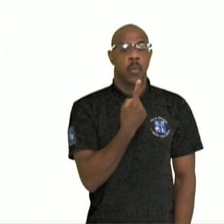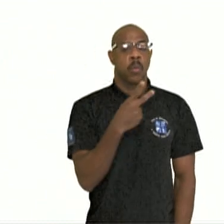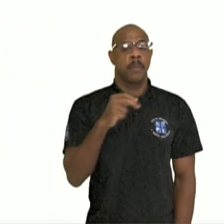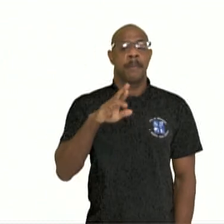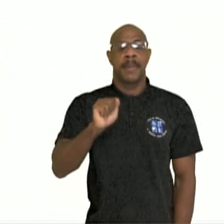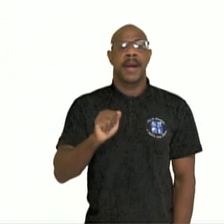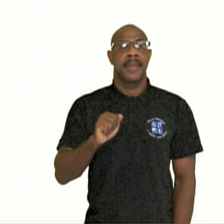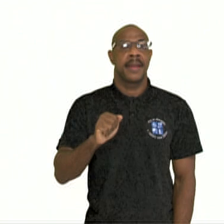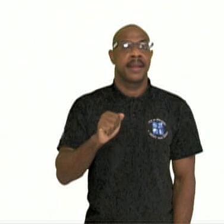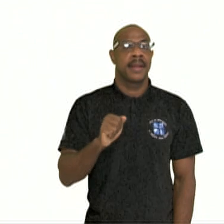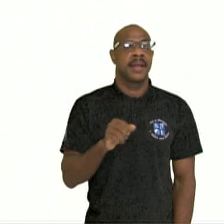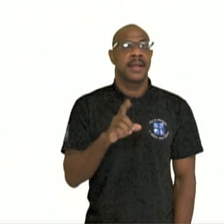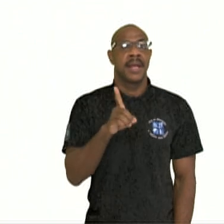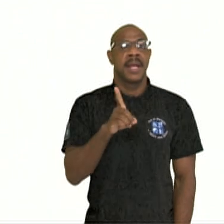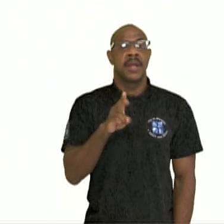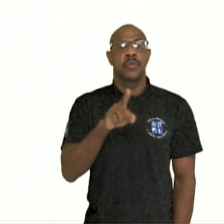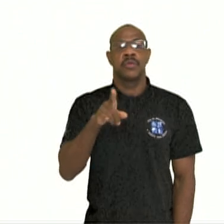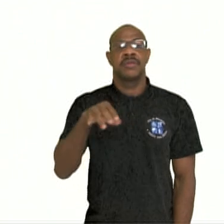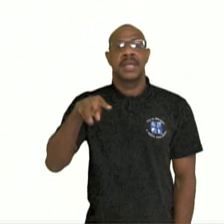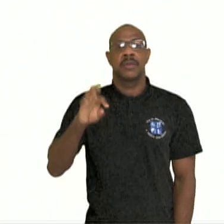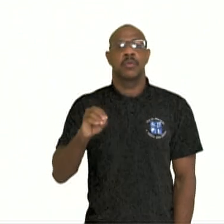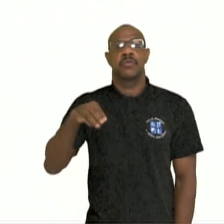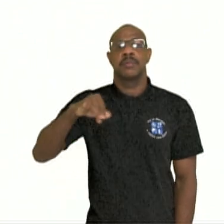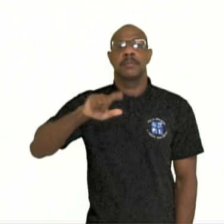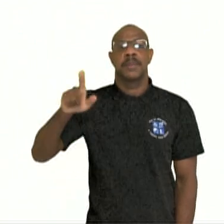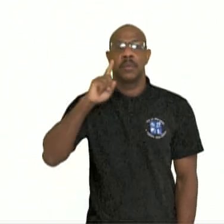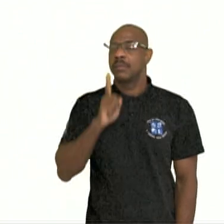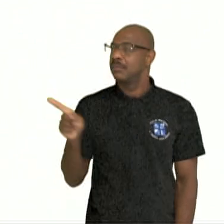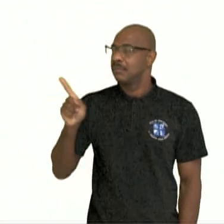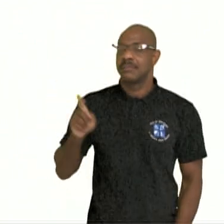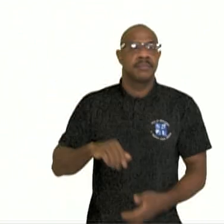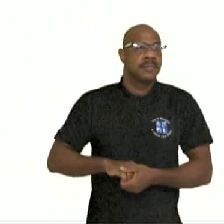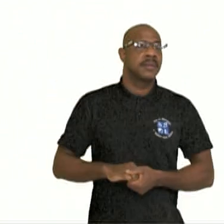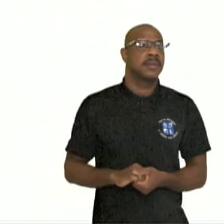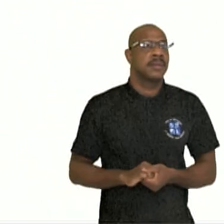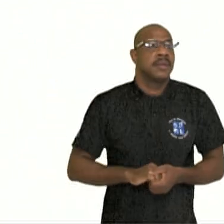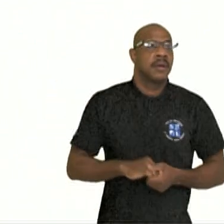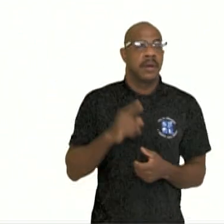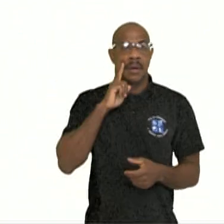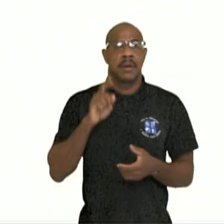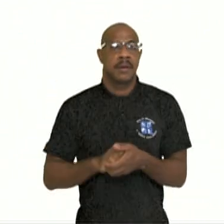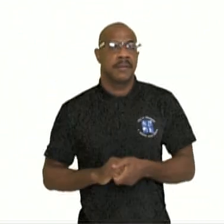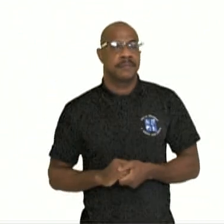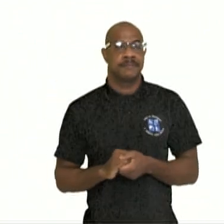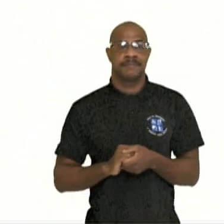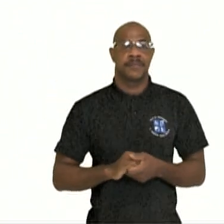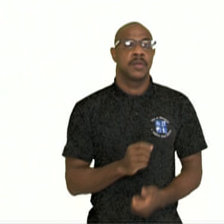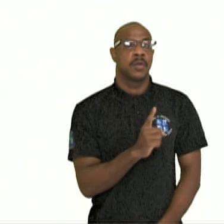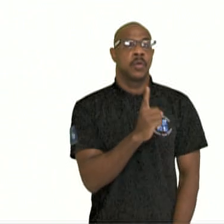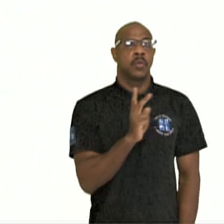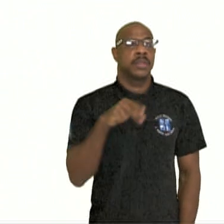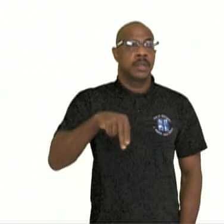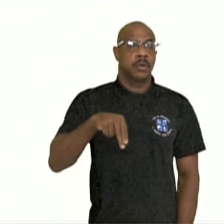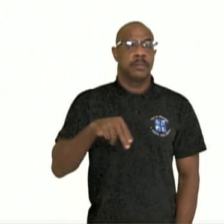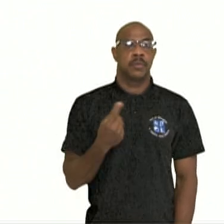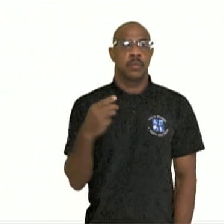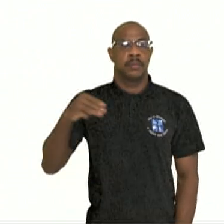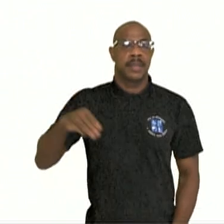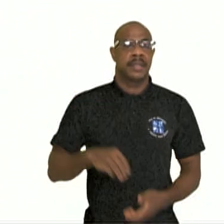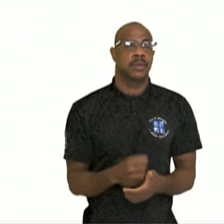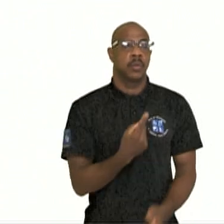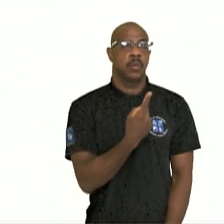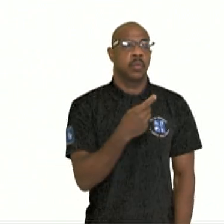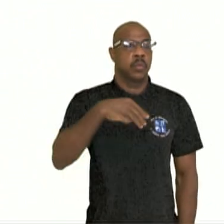mil. E aqui, ó, as relações que nós temos. 1 quilômetro, 1000 metros. 1 metro, 100 centímetros.